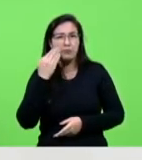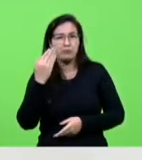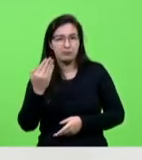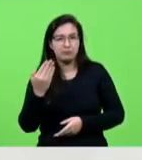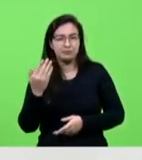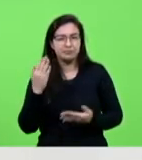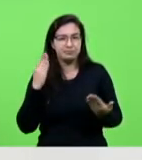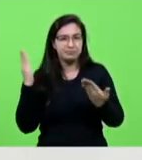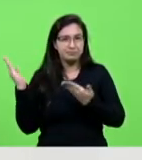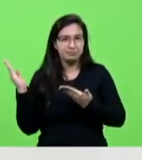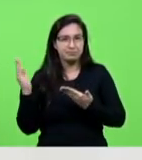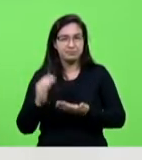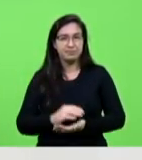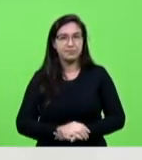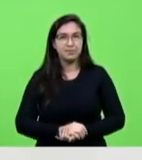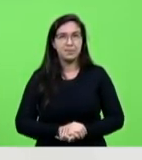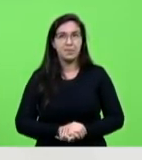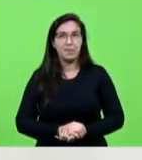imagem.